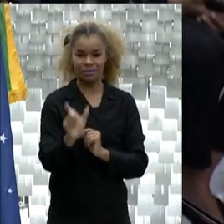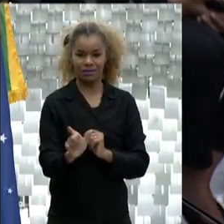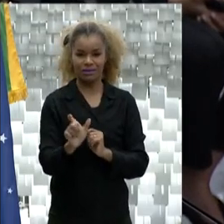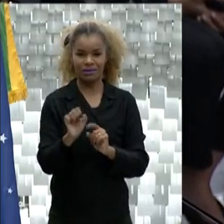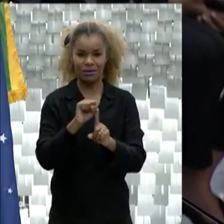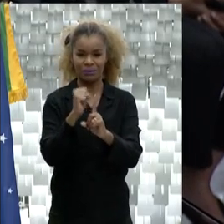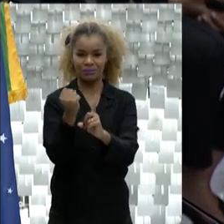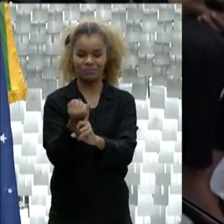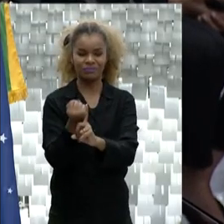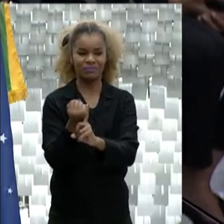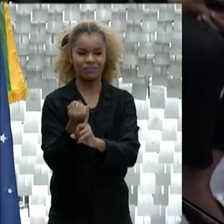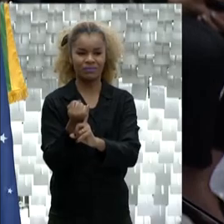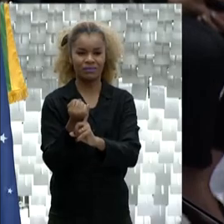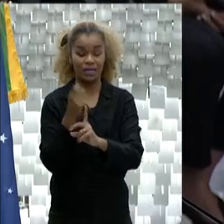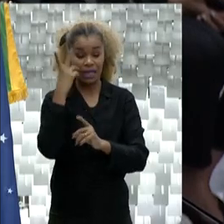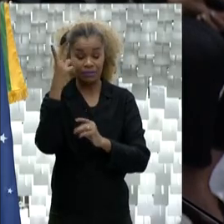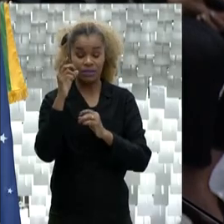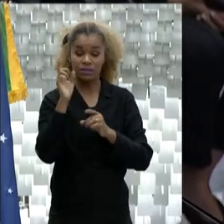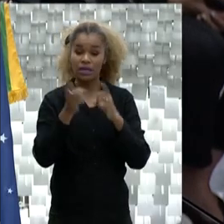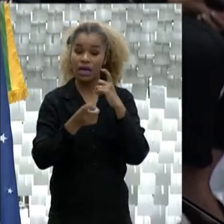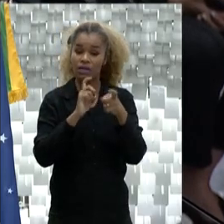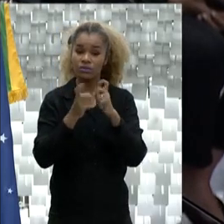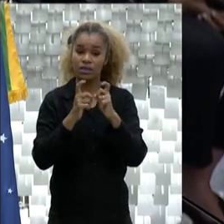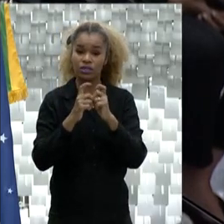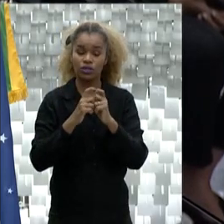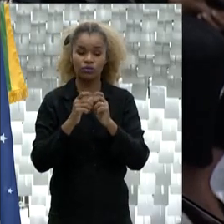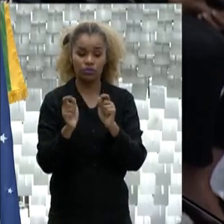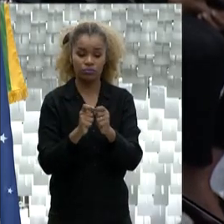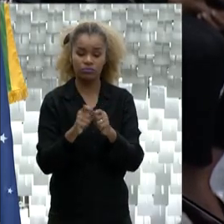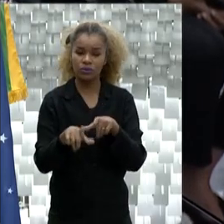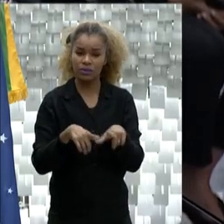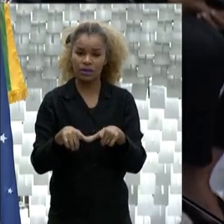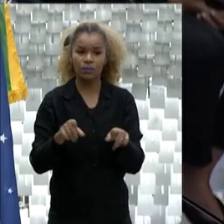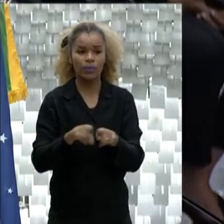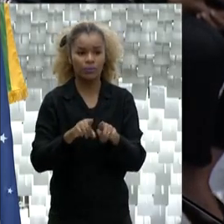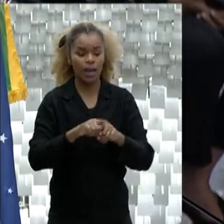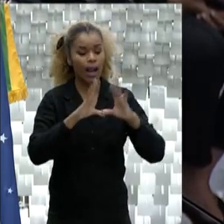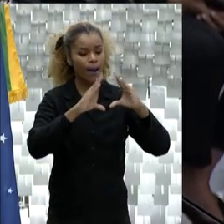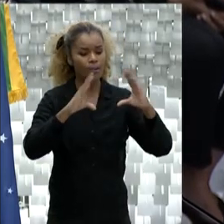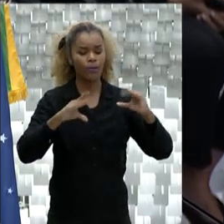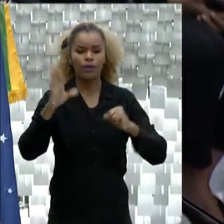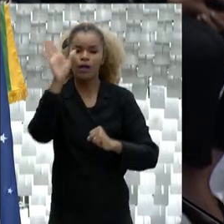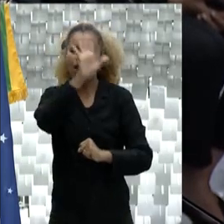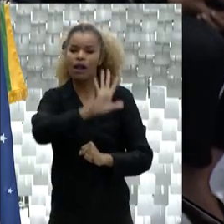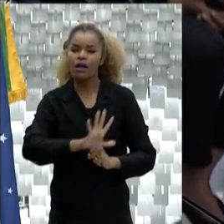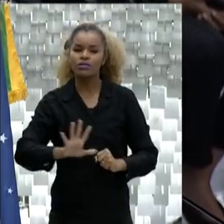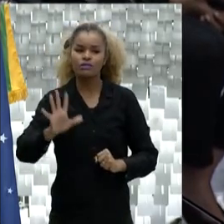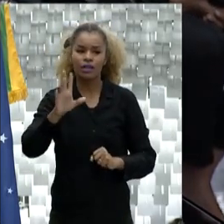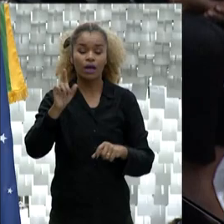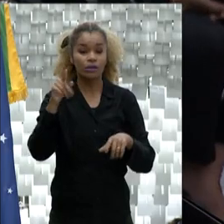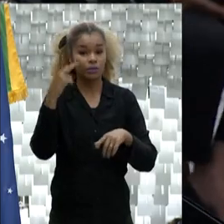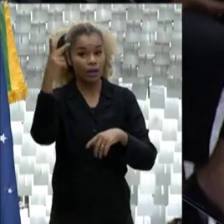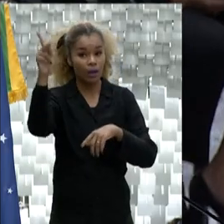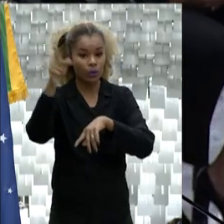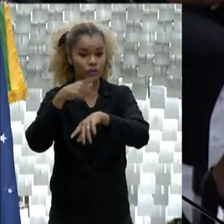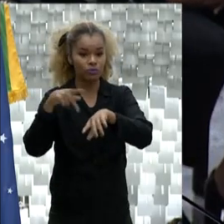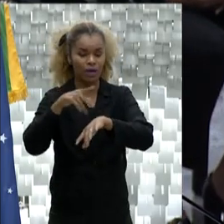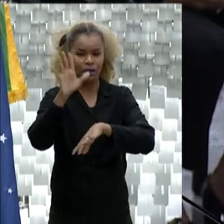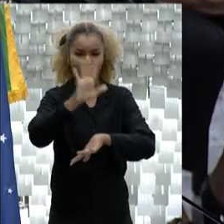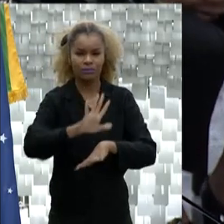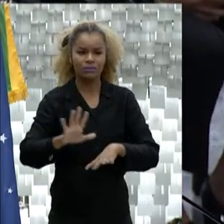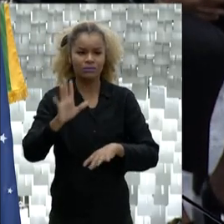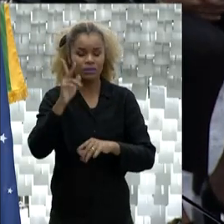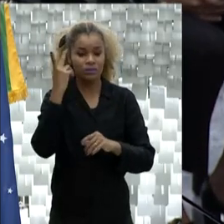Do ponto de vista administrativo e operacional, tornou-se modelo nacional e internacional em